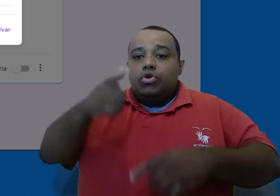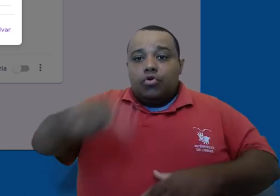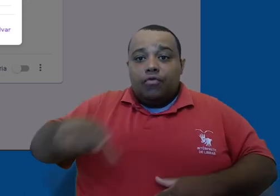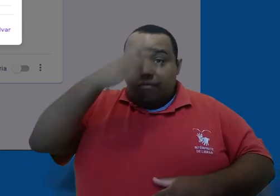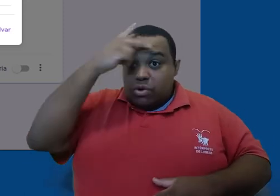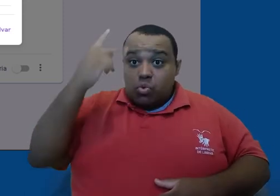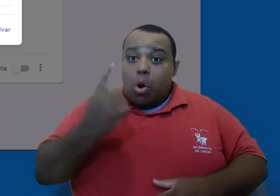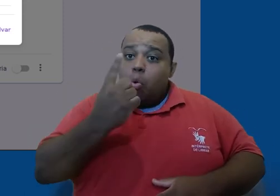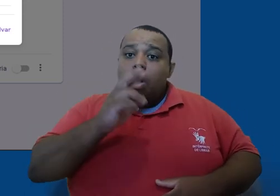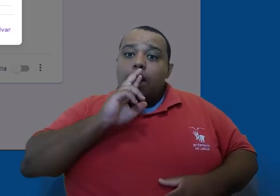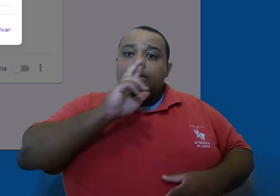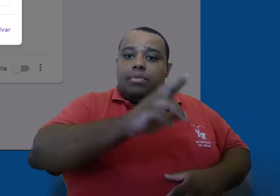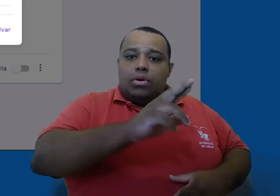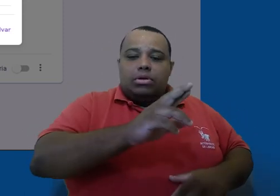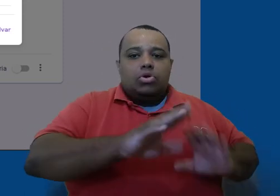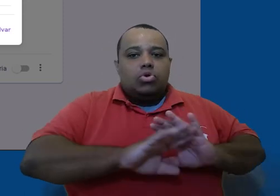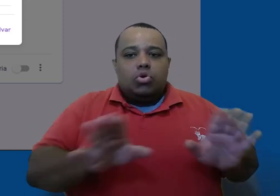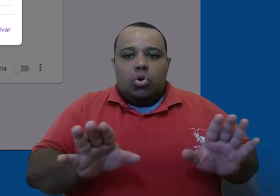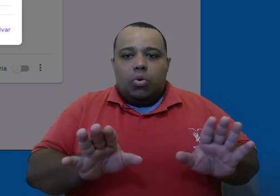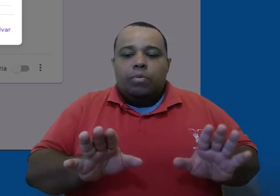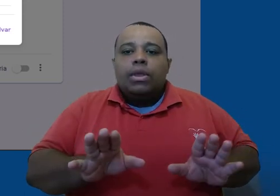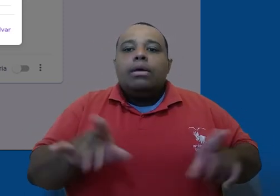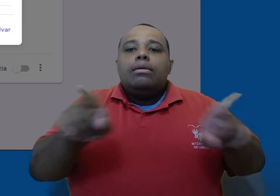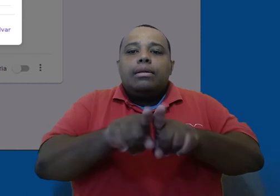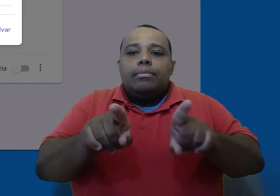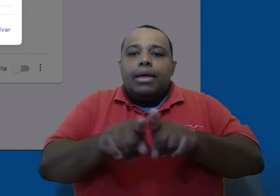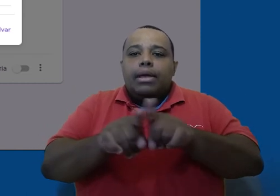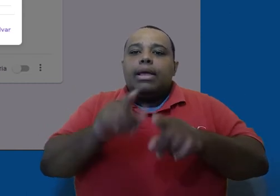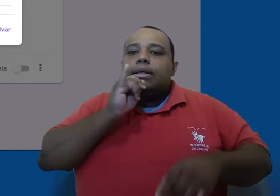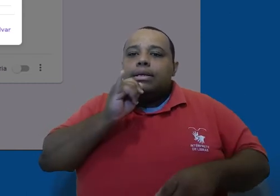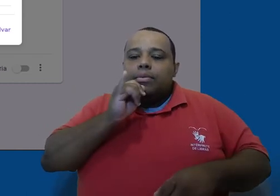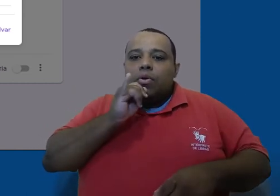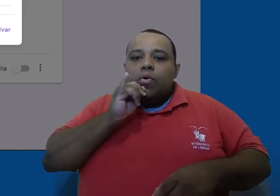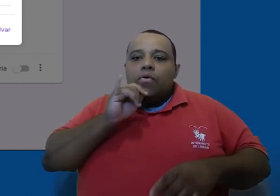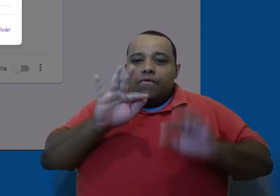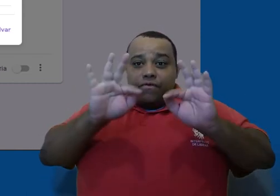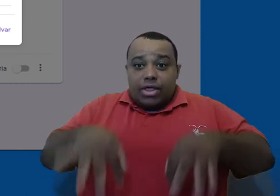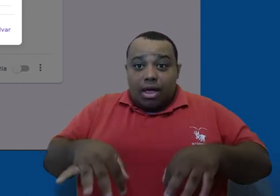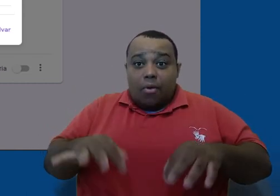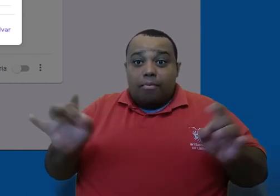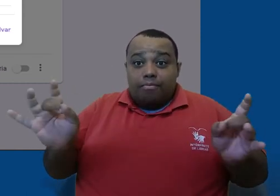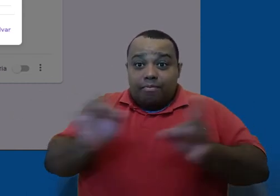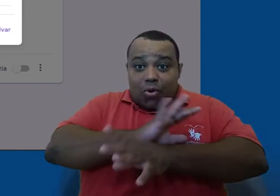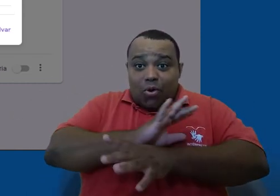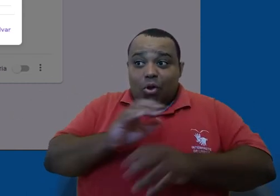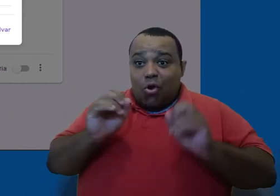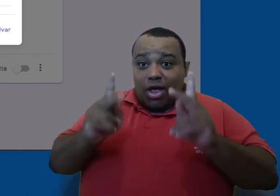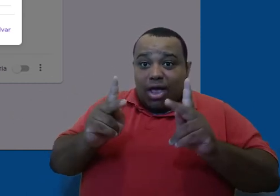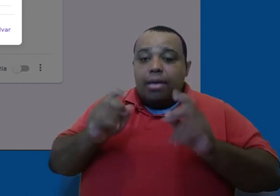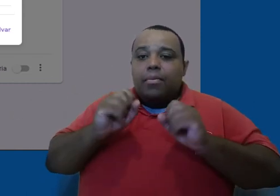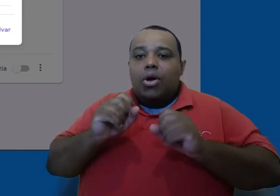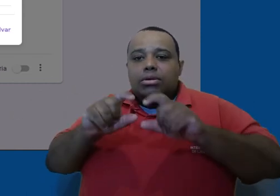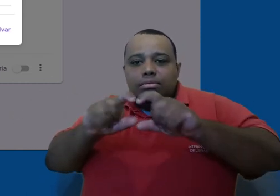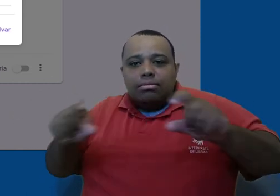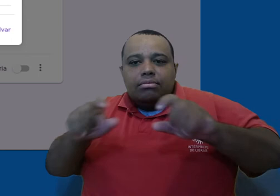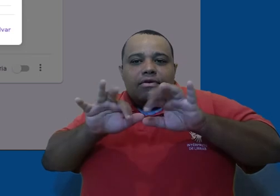preencher uma única vezes formulário Então ela automaticamente já numa essa e também é possível personalizar uma mensagem de confirmação a padrão